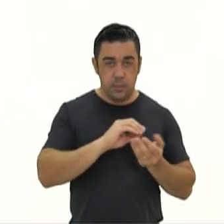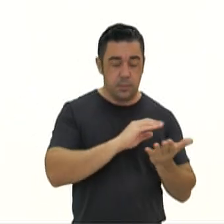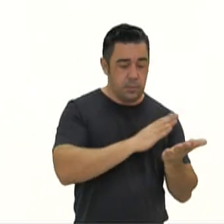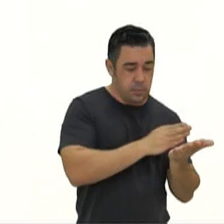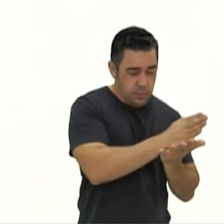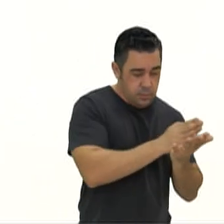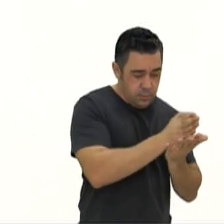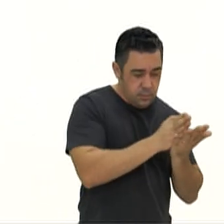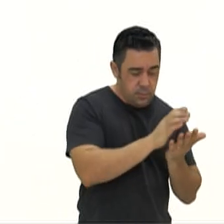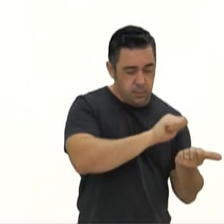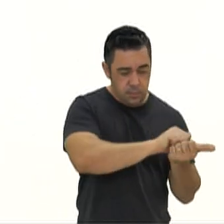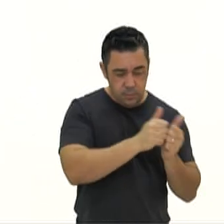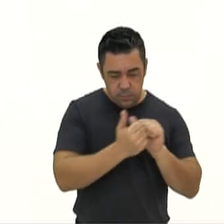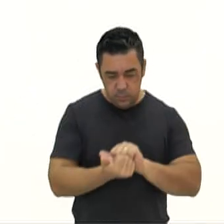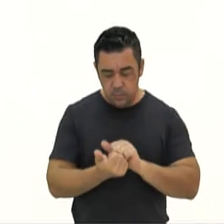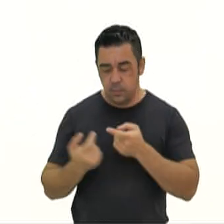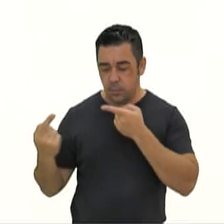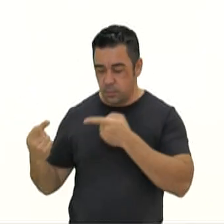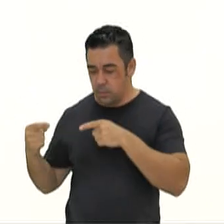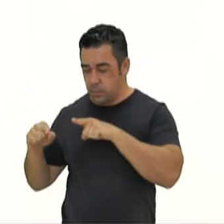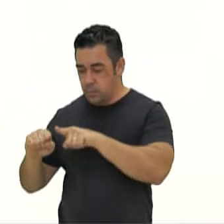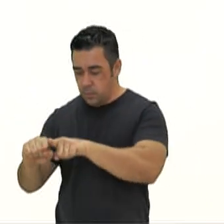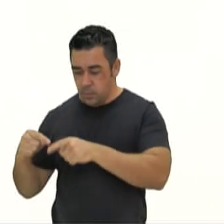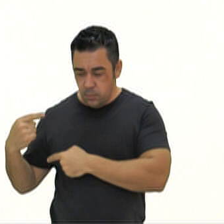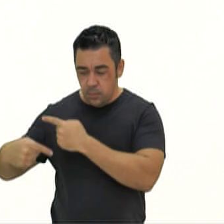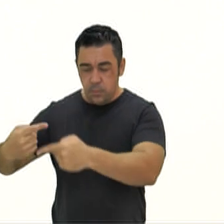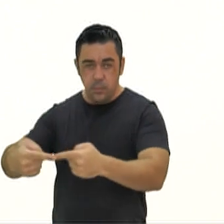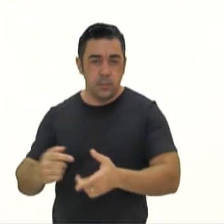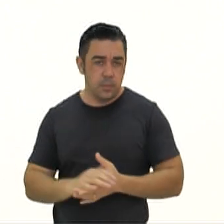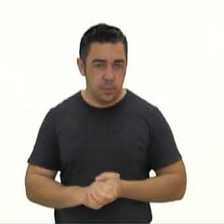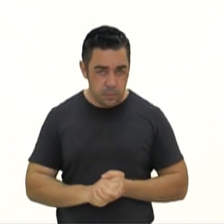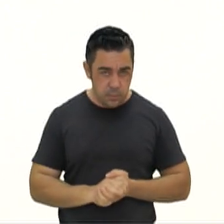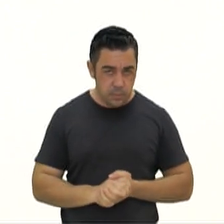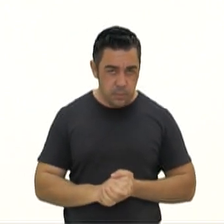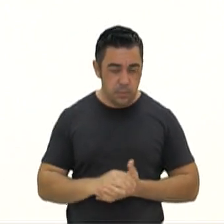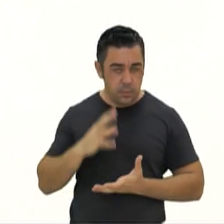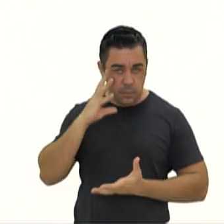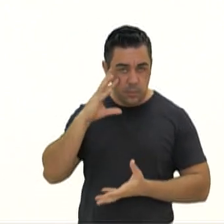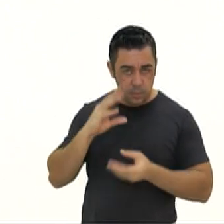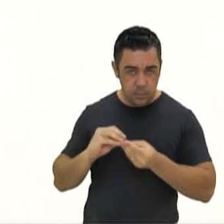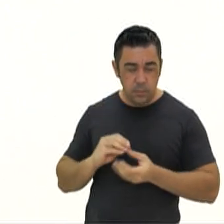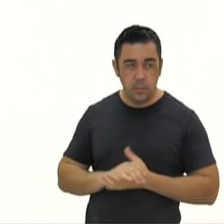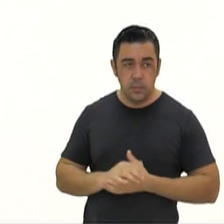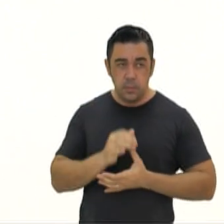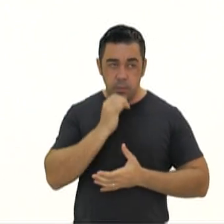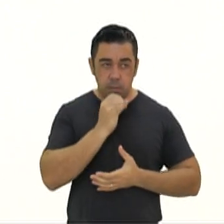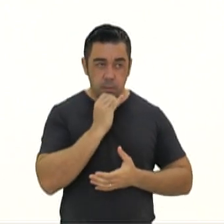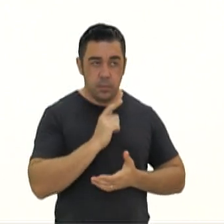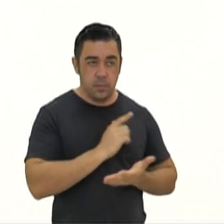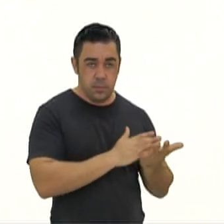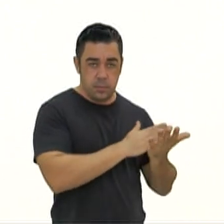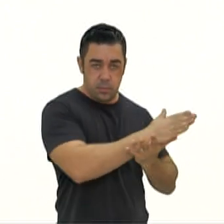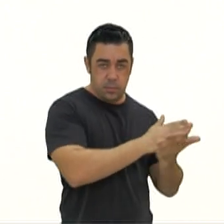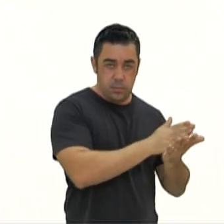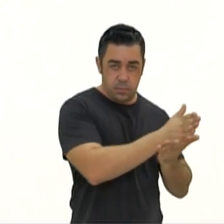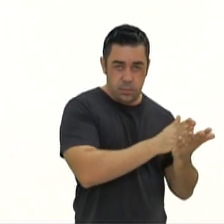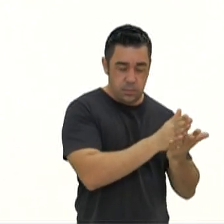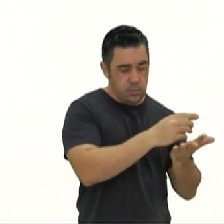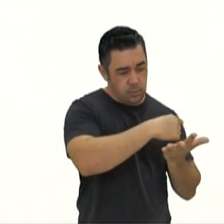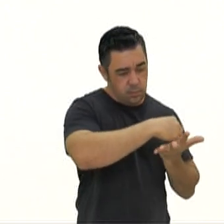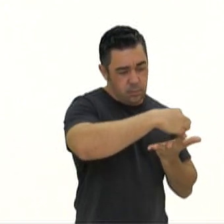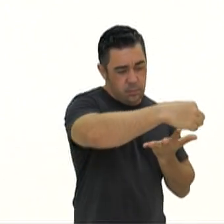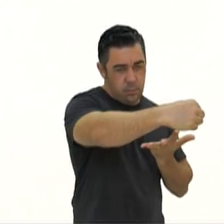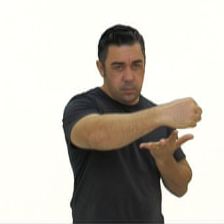seja, irradiação, e convergência evolutiva ali. Quando eu tenho uma divergência, ou seja, uma